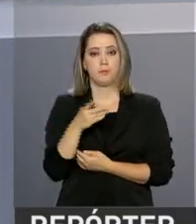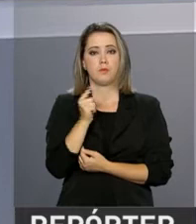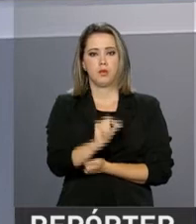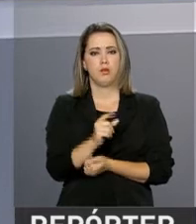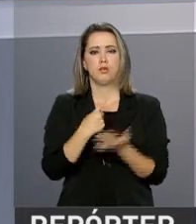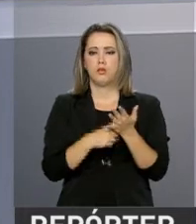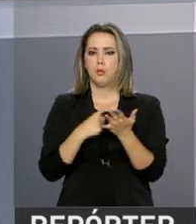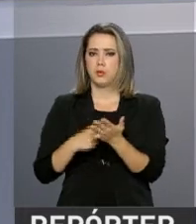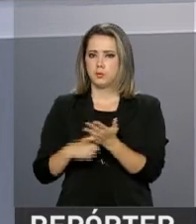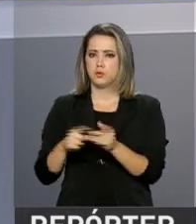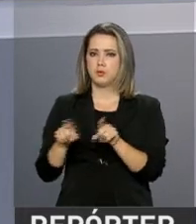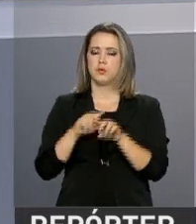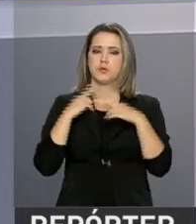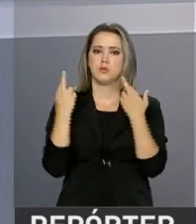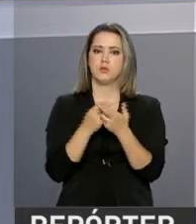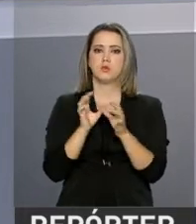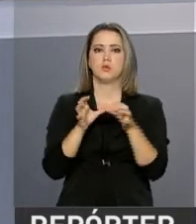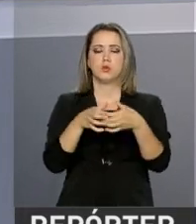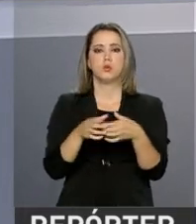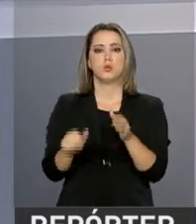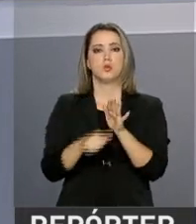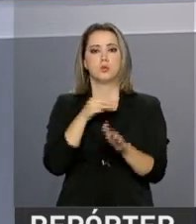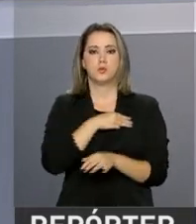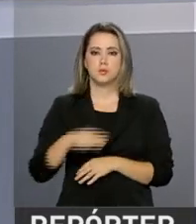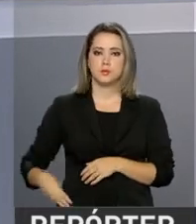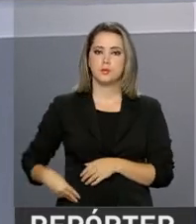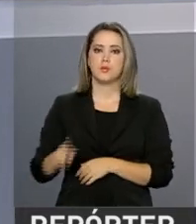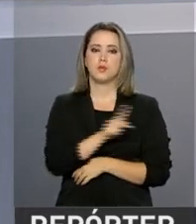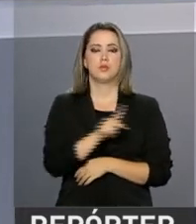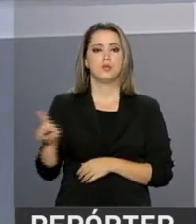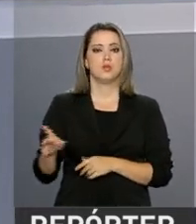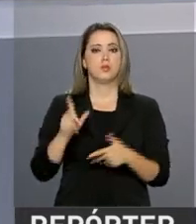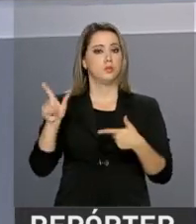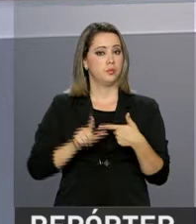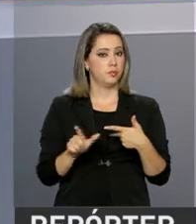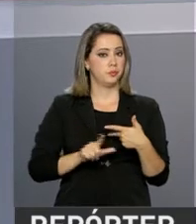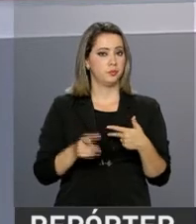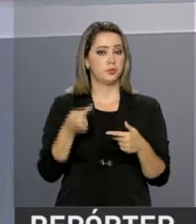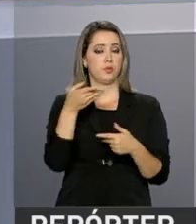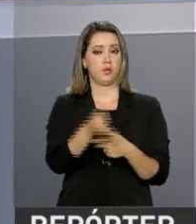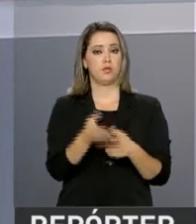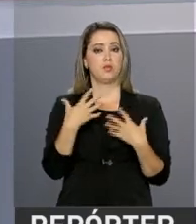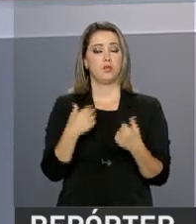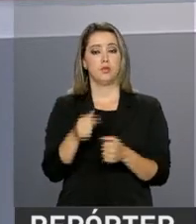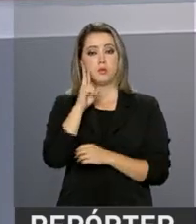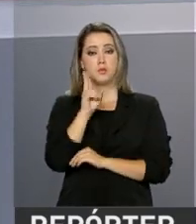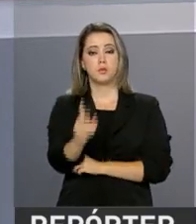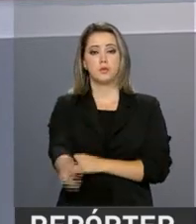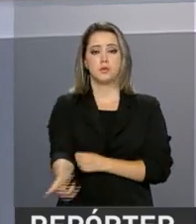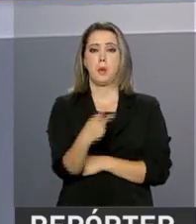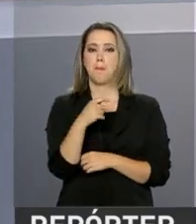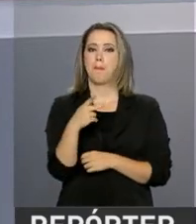como a primeira ministra norueguesa eo presidente do parlamento a equipe da tv br já está em oslo e o